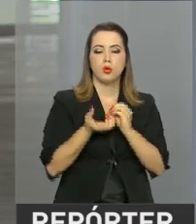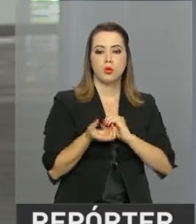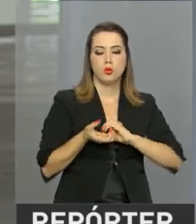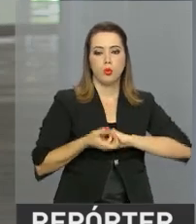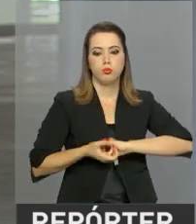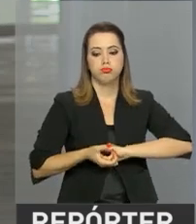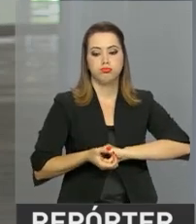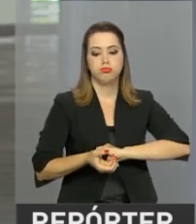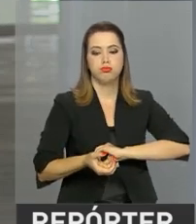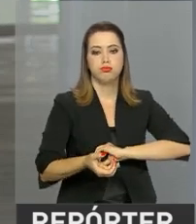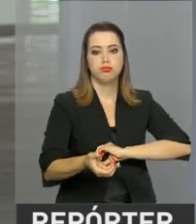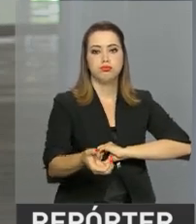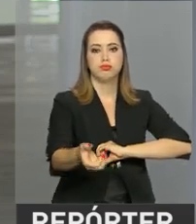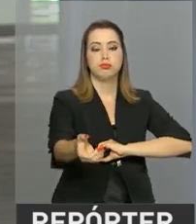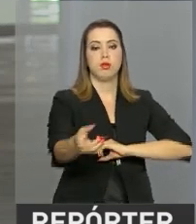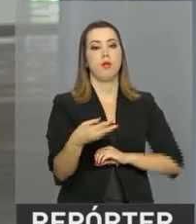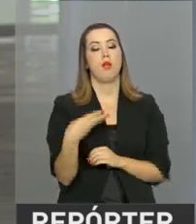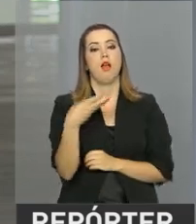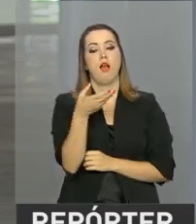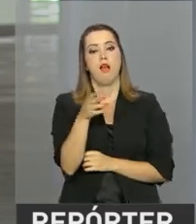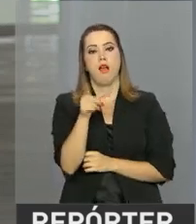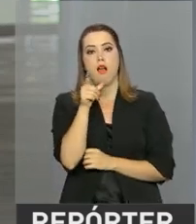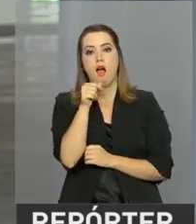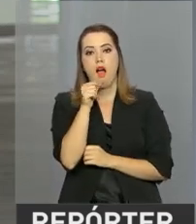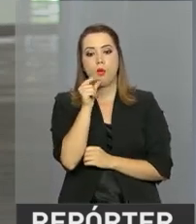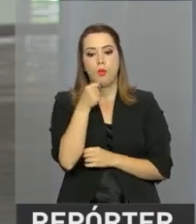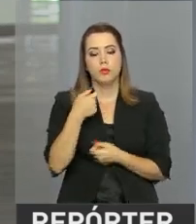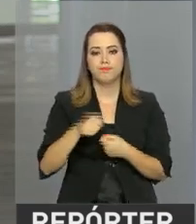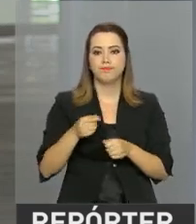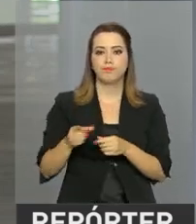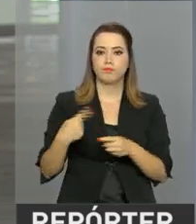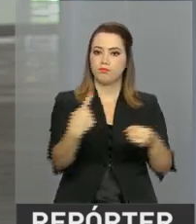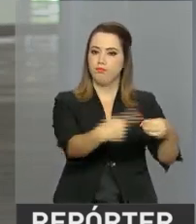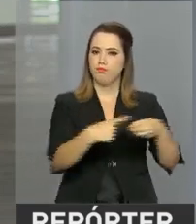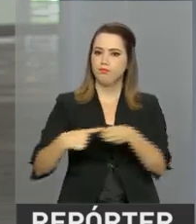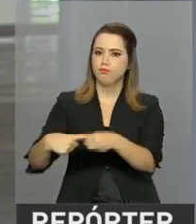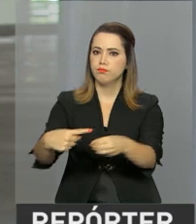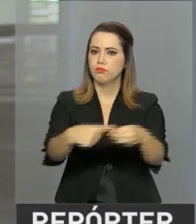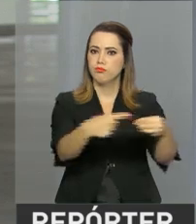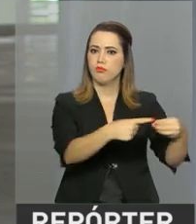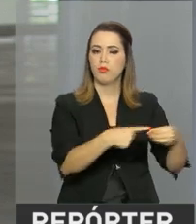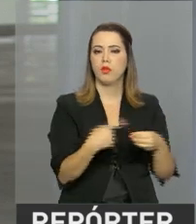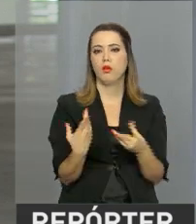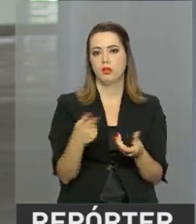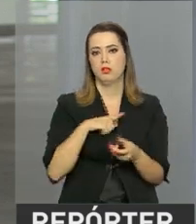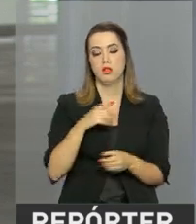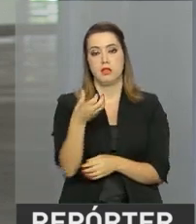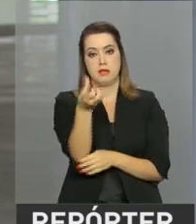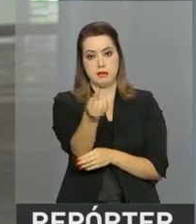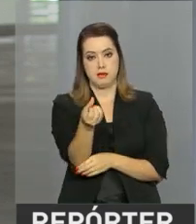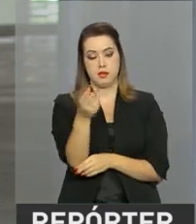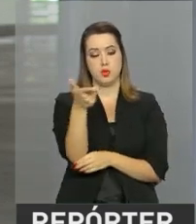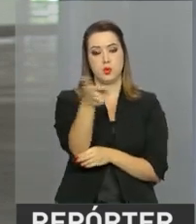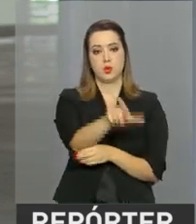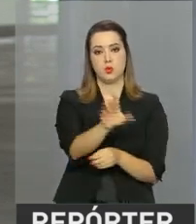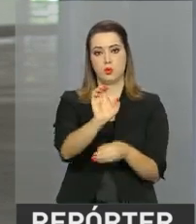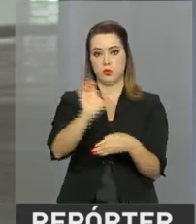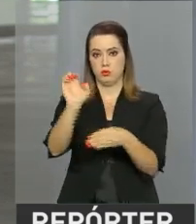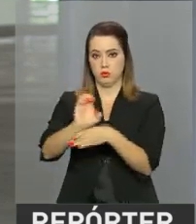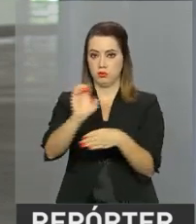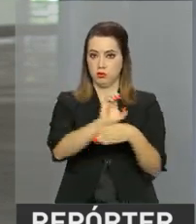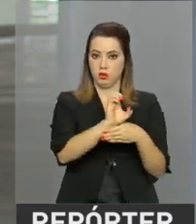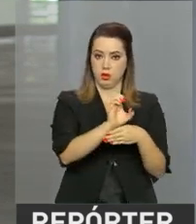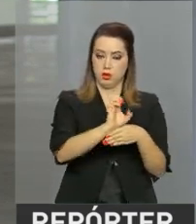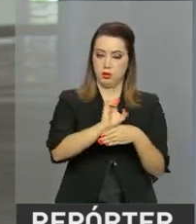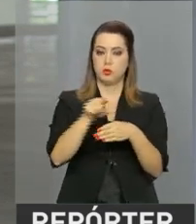para 370 mil pessoas em 16 municípios. Nos outros 6 estados, a liberação dos recursos